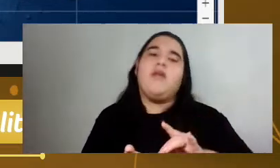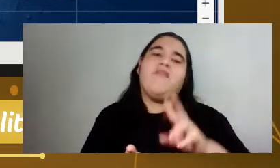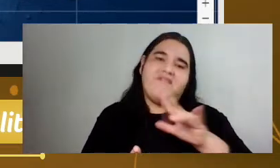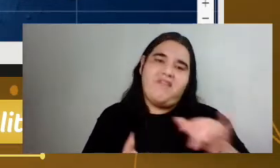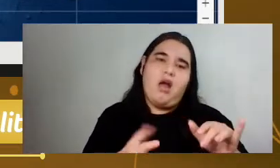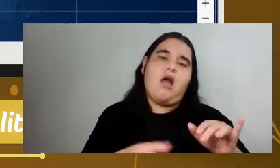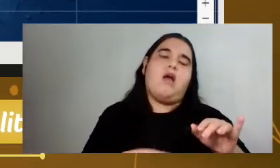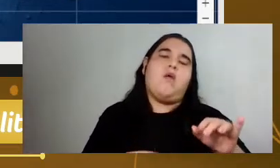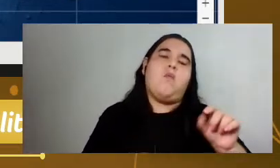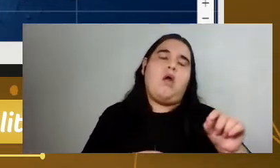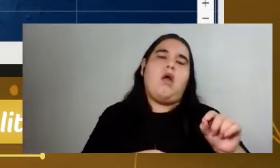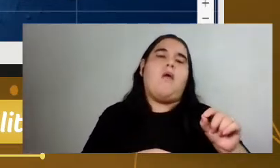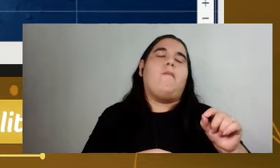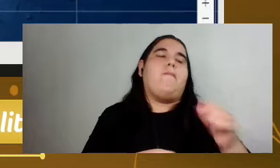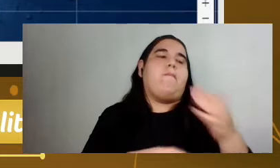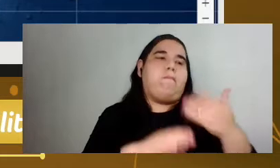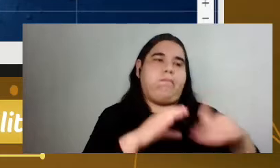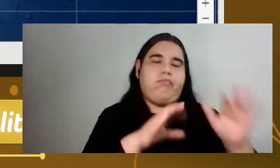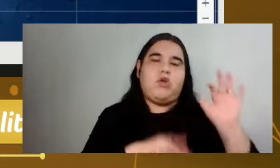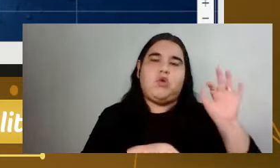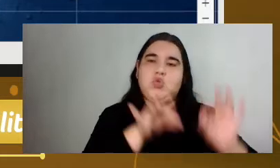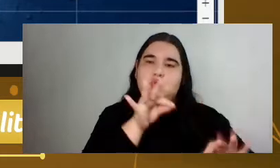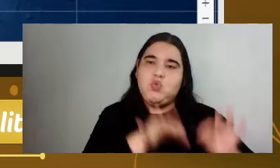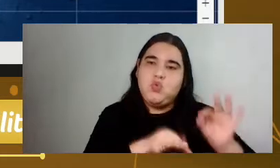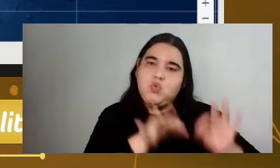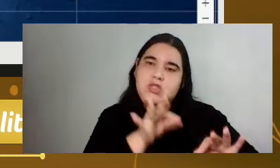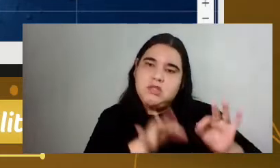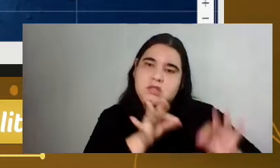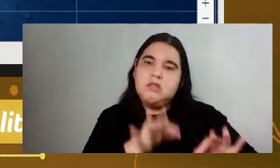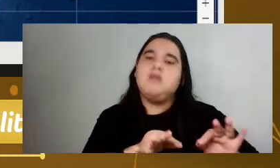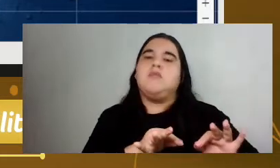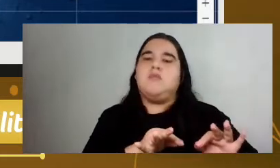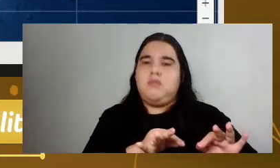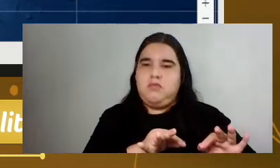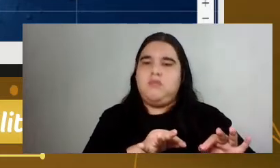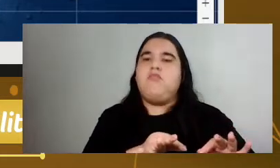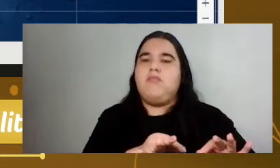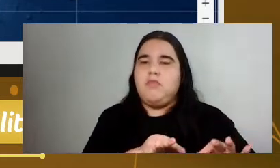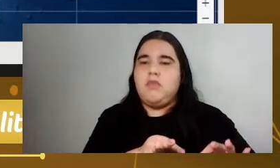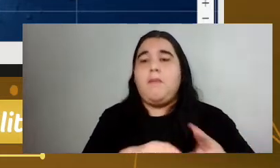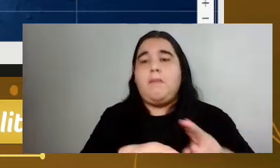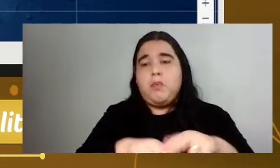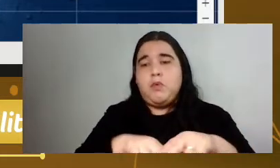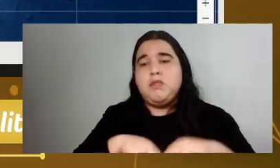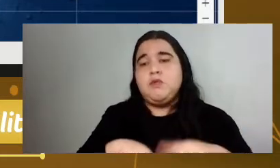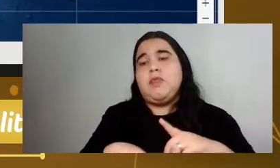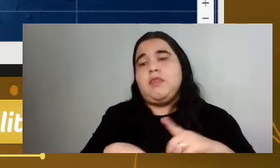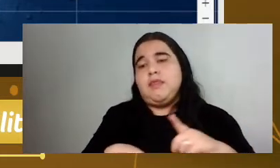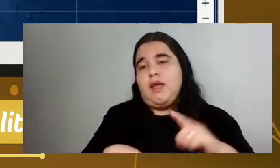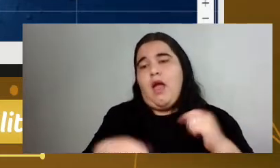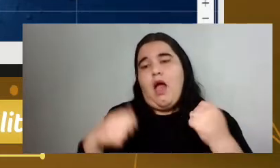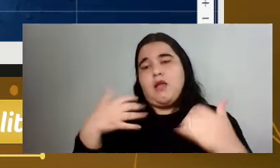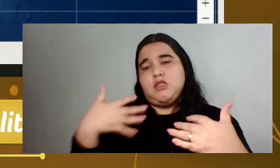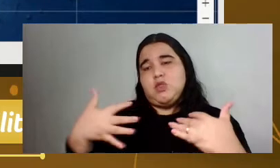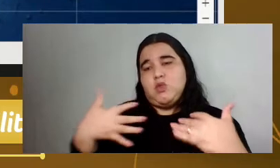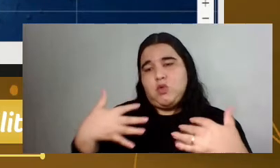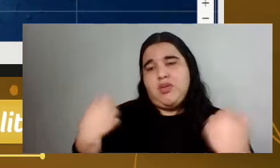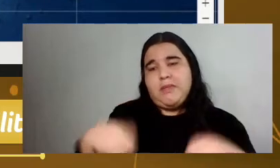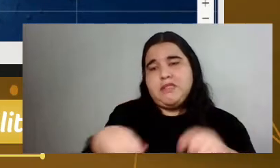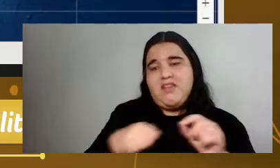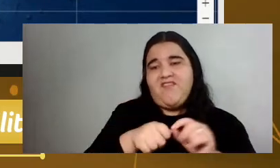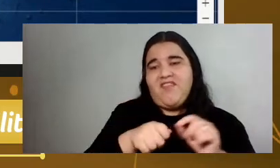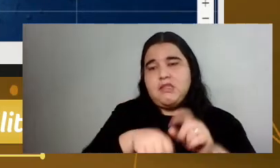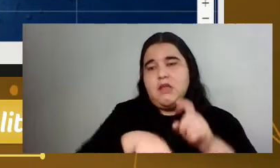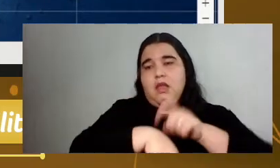a gente tem uma série de ações aí que deve ser feita em tempos diferentes. E isso vai ajudar a gente a